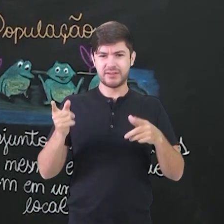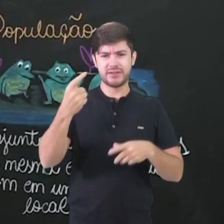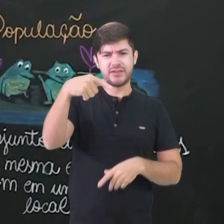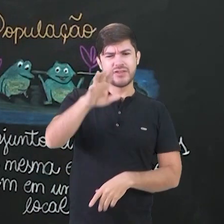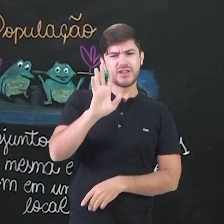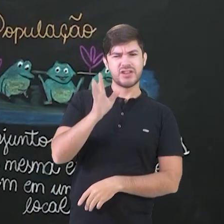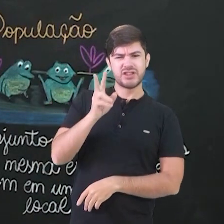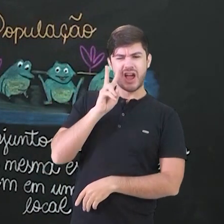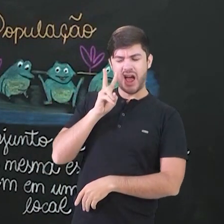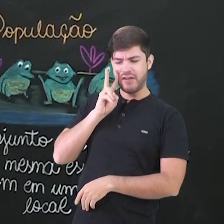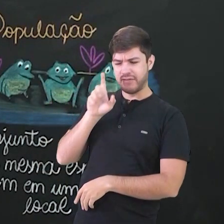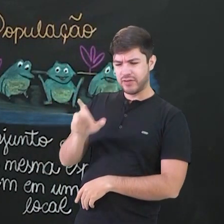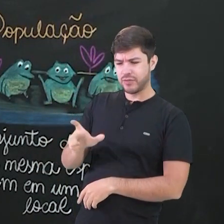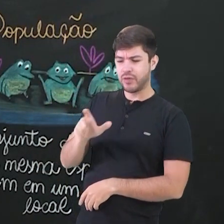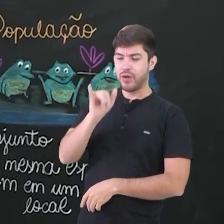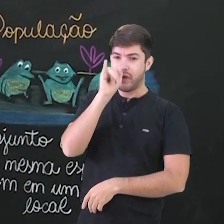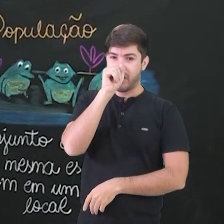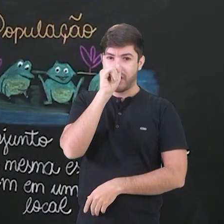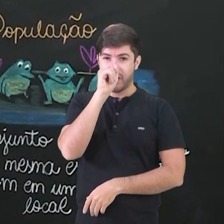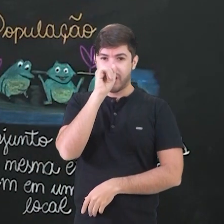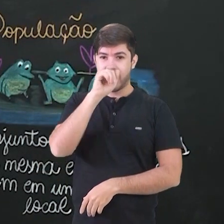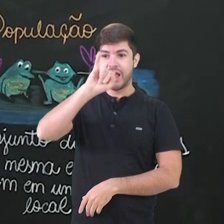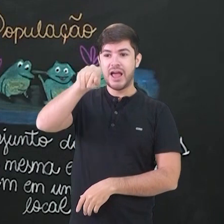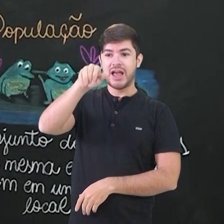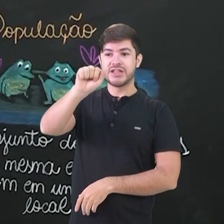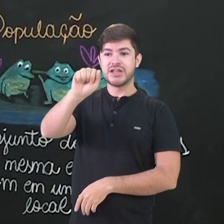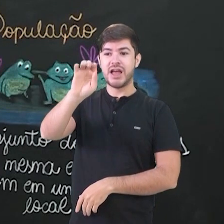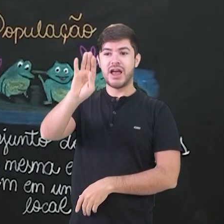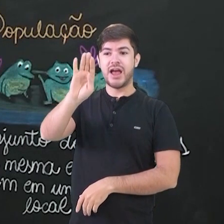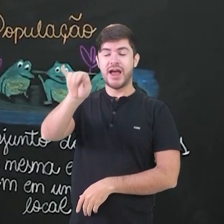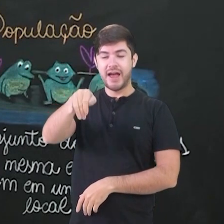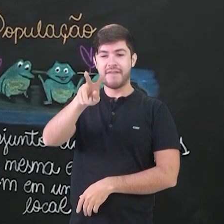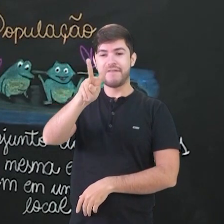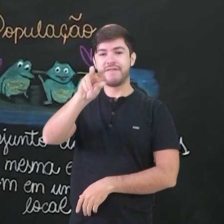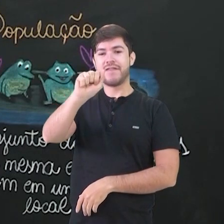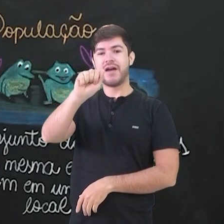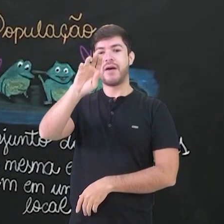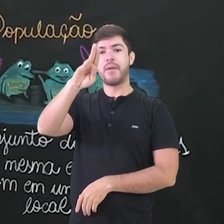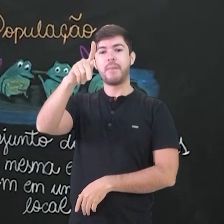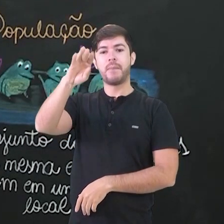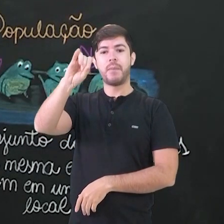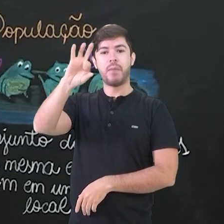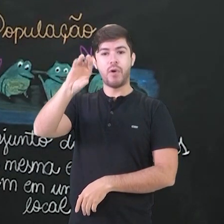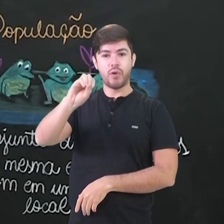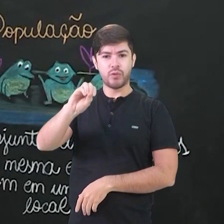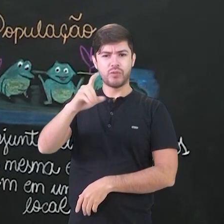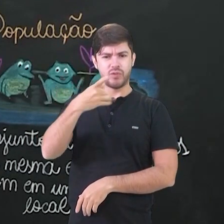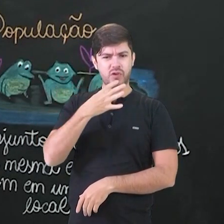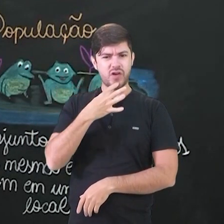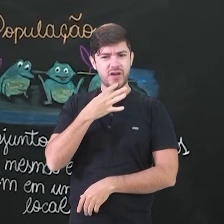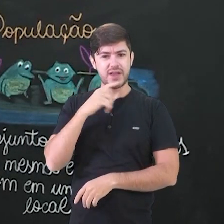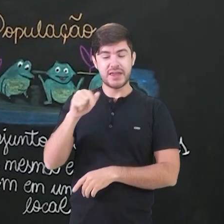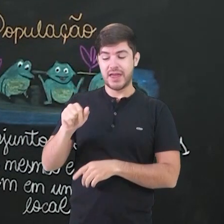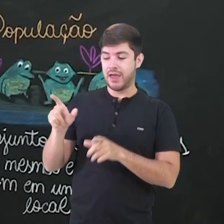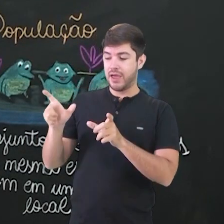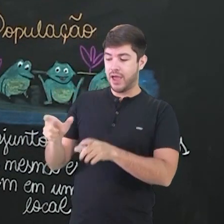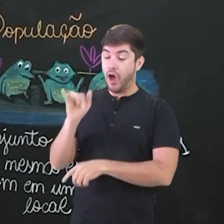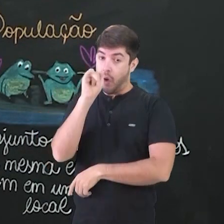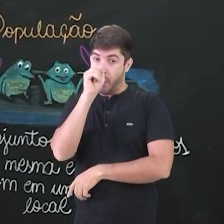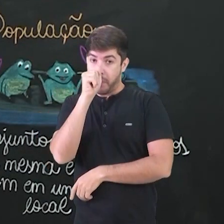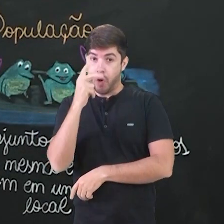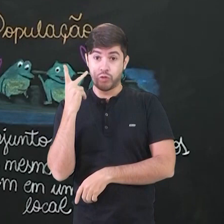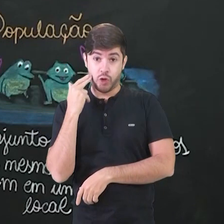sul, java-porco, não conhece java-porco? Porco com javali, espécies diferentes que se reproduziram e geraram